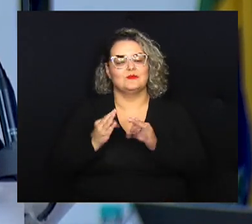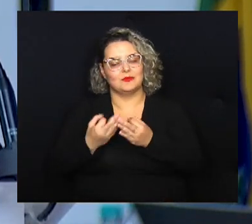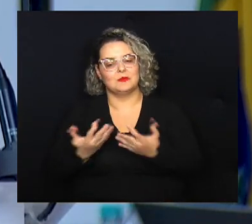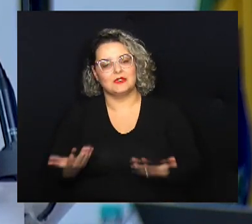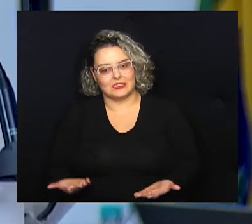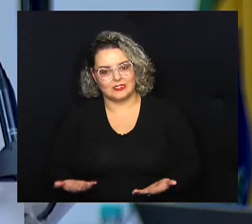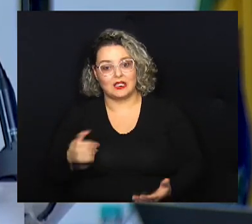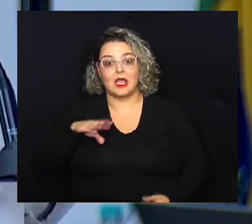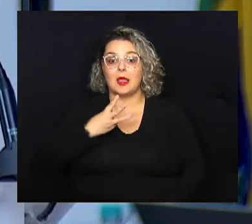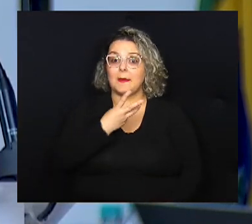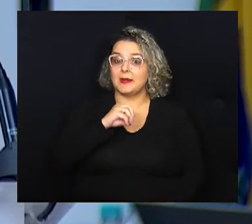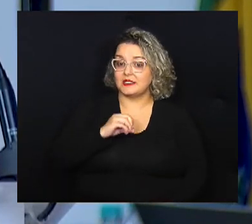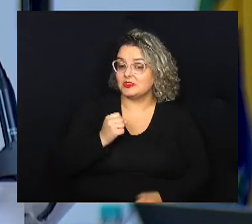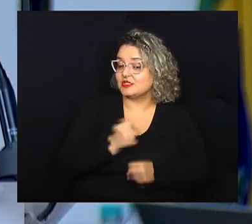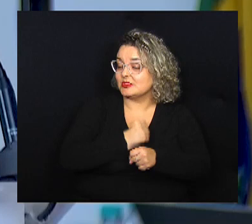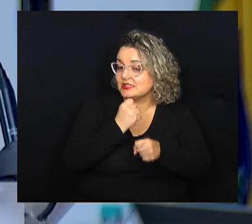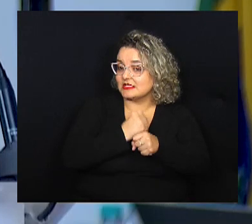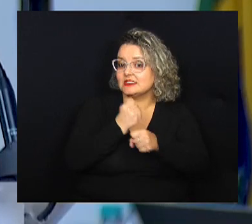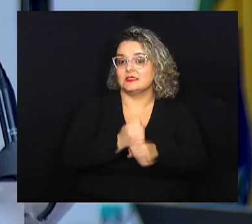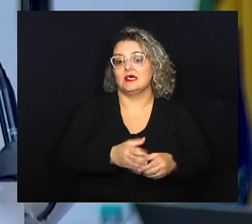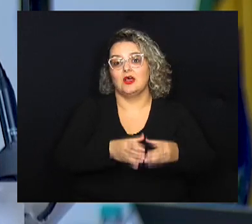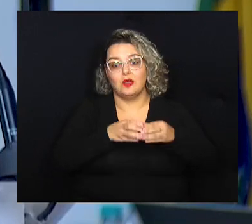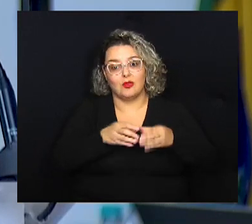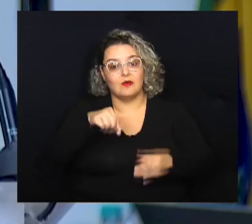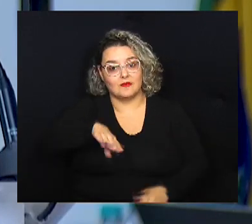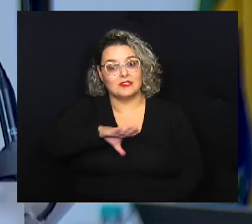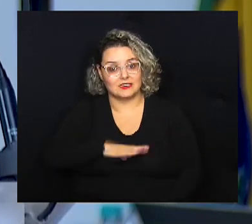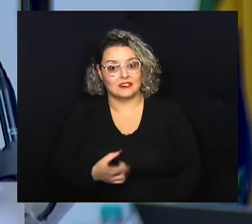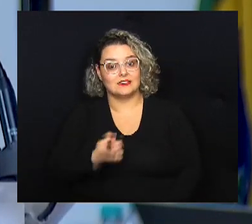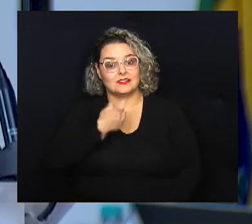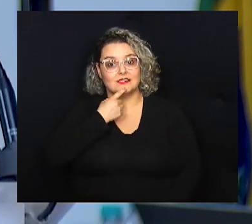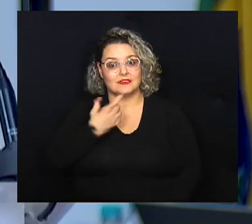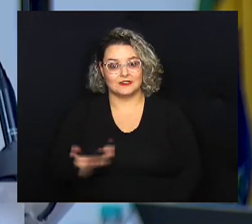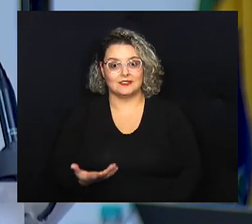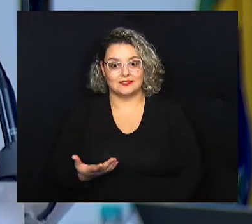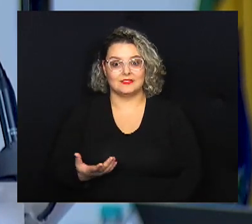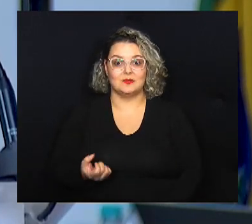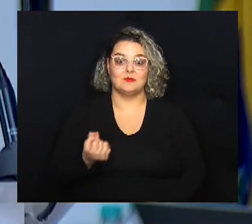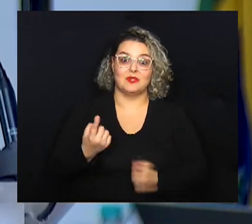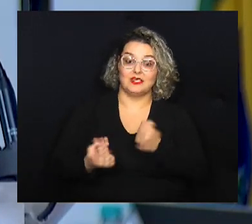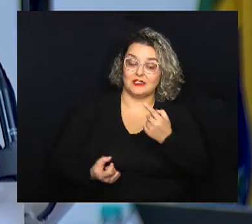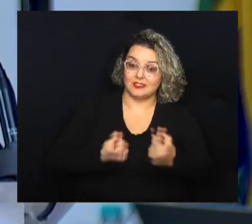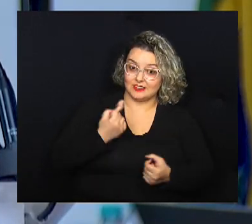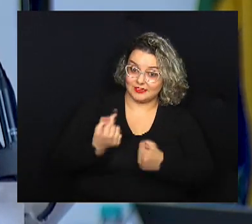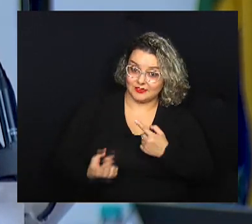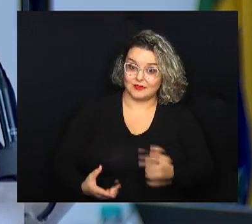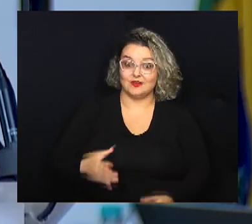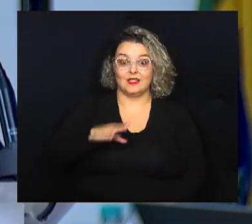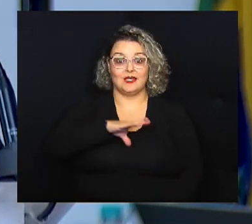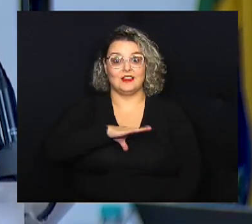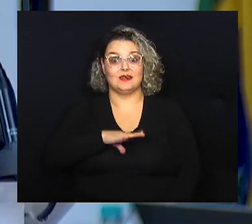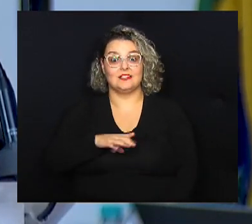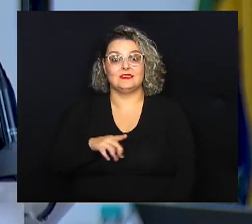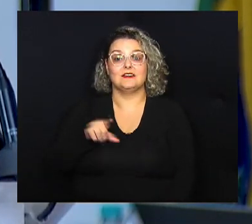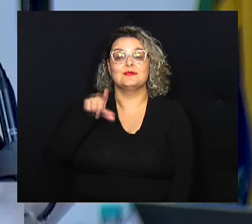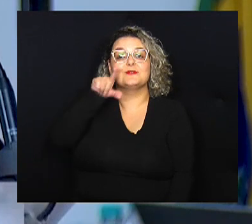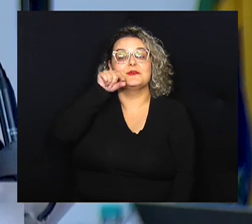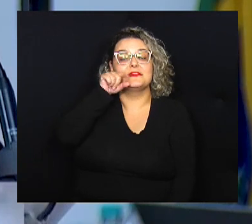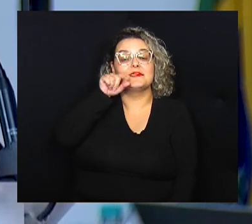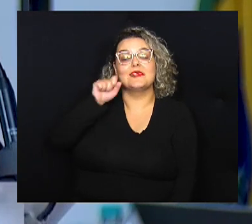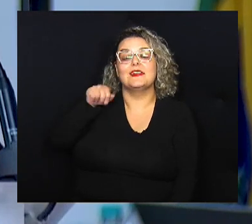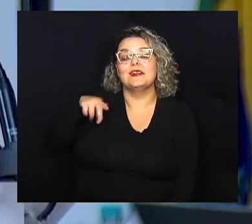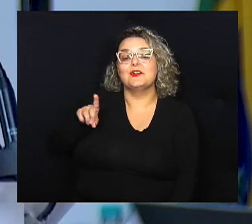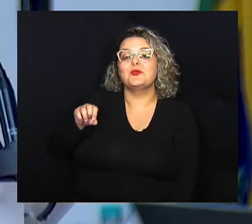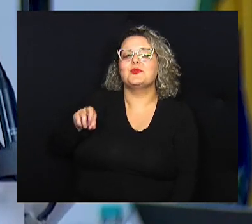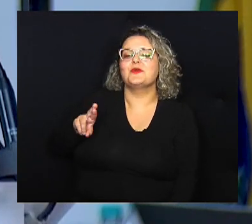de 30 anos a conviver nesta cidade de Campinas, para alguns, a cidade das andorinhas, para outros, ela